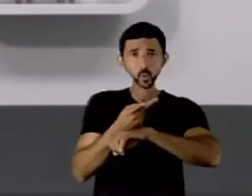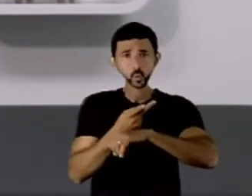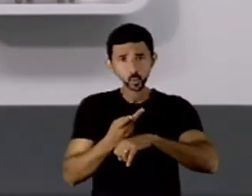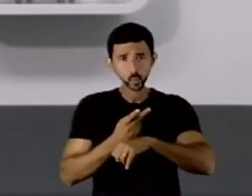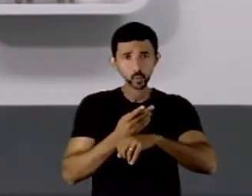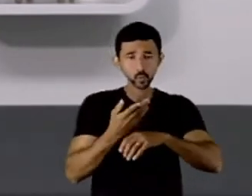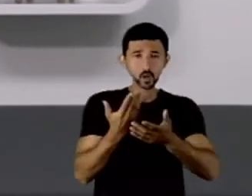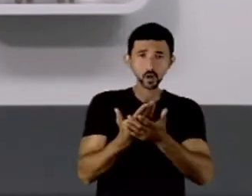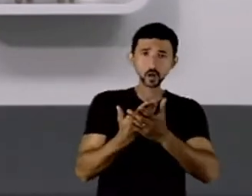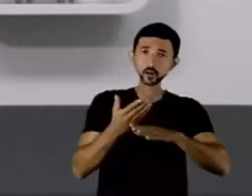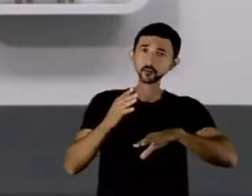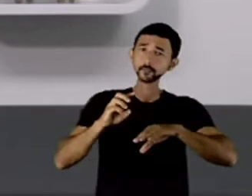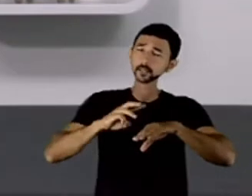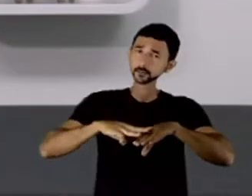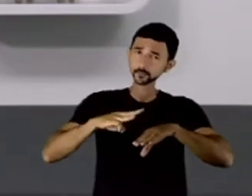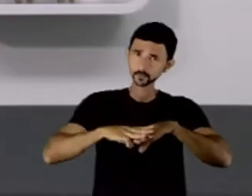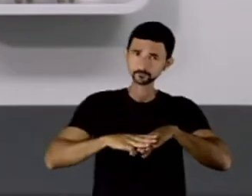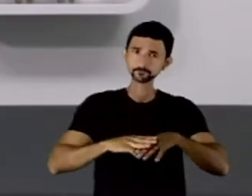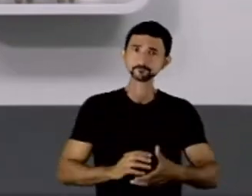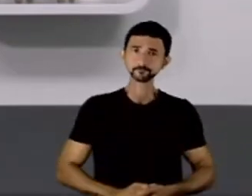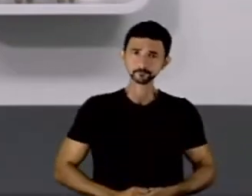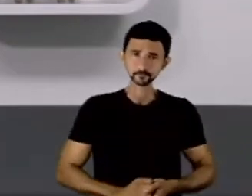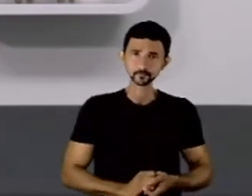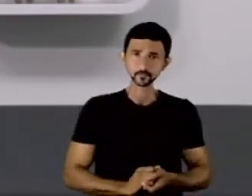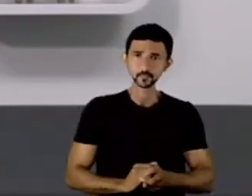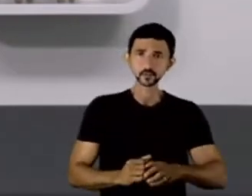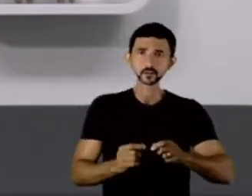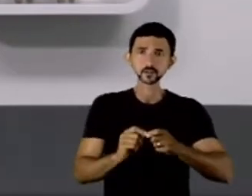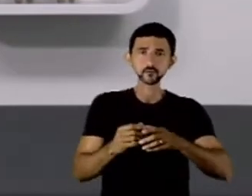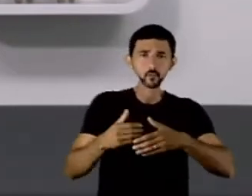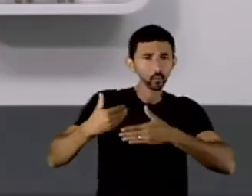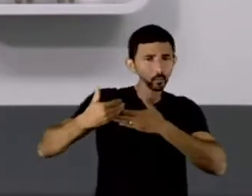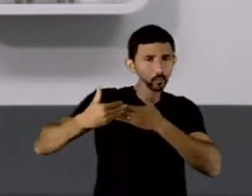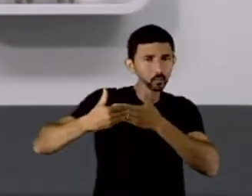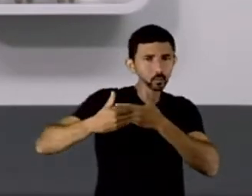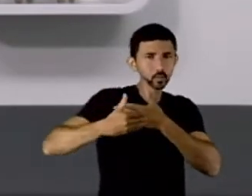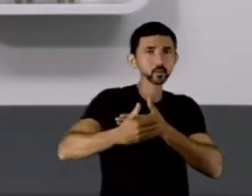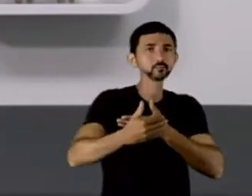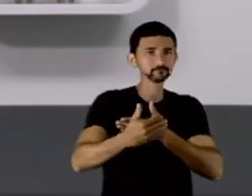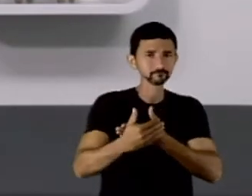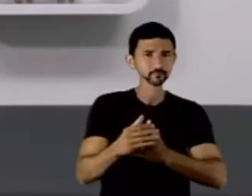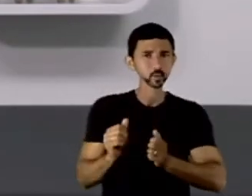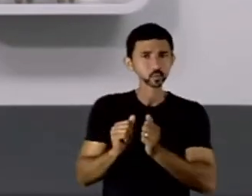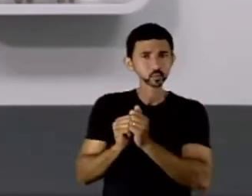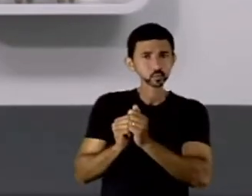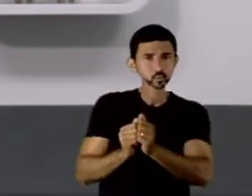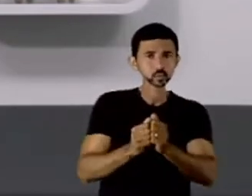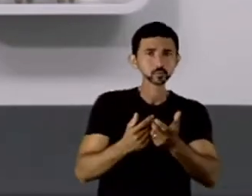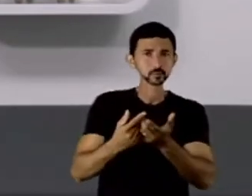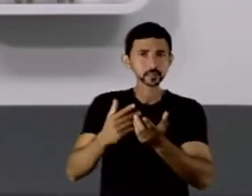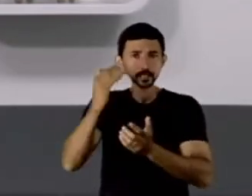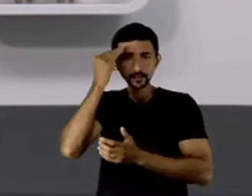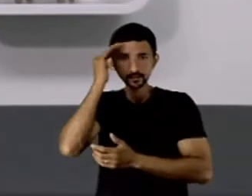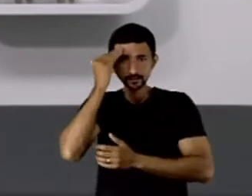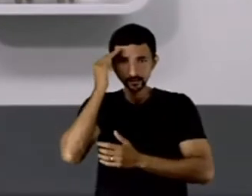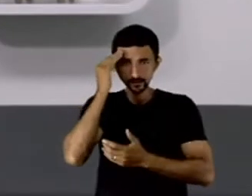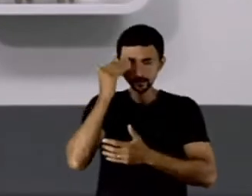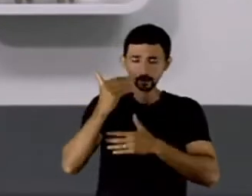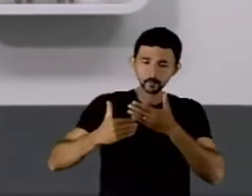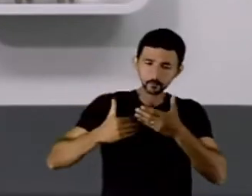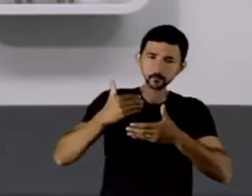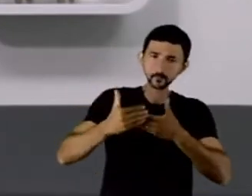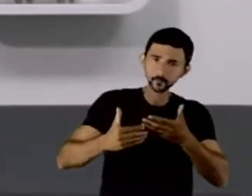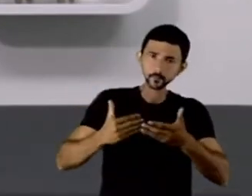de matemática, tá? Então, eu vou fazer uma trajetória com vocês para que vocês consigam